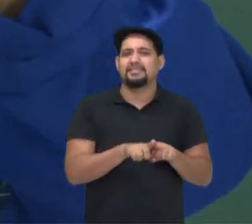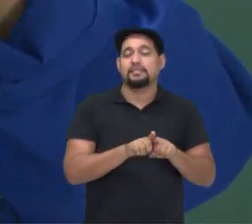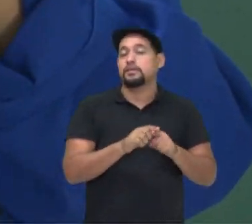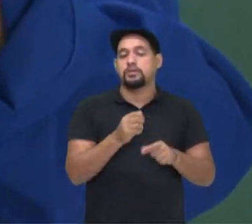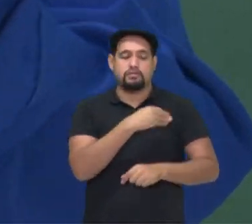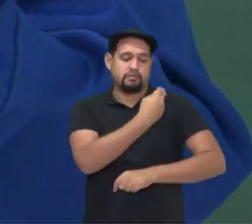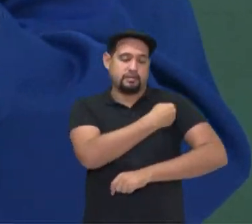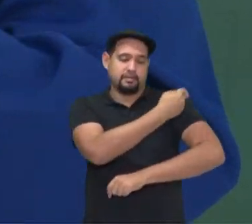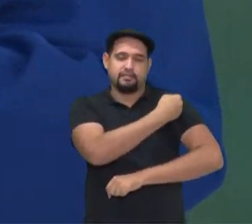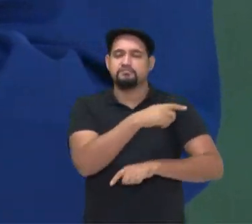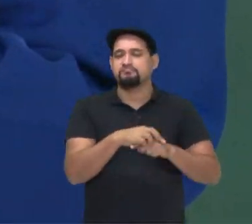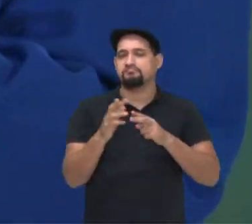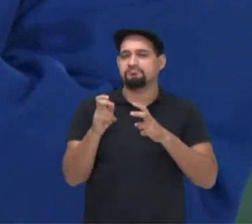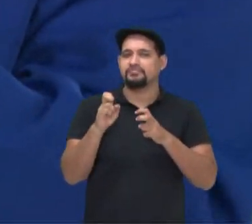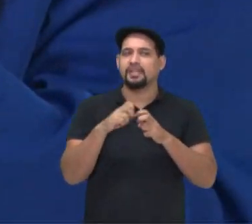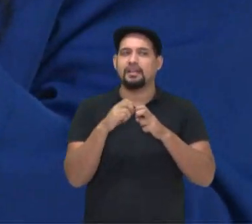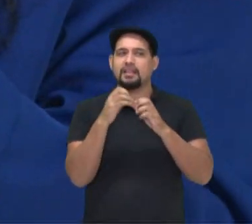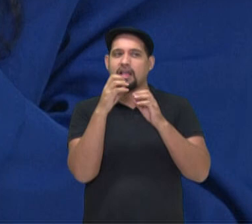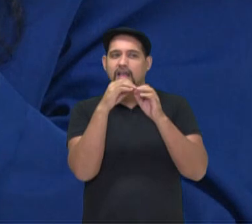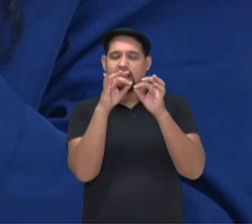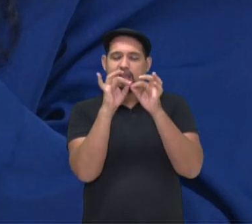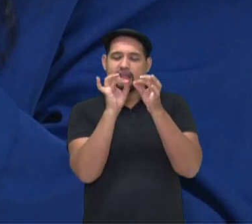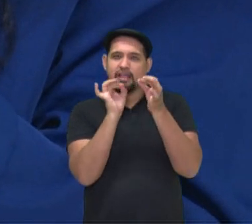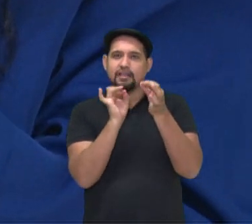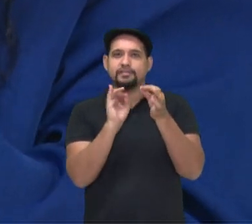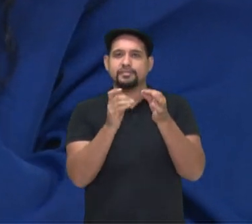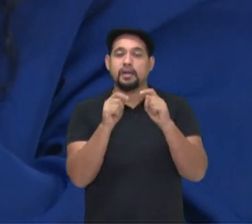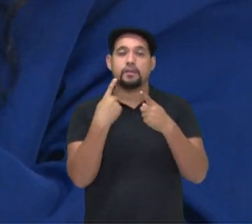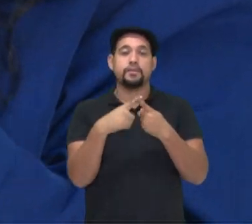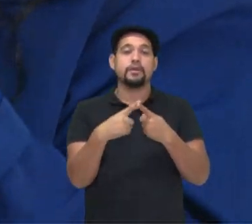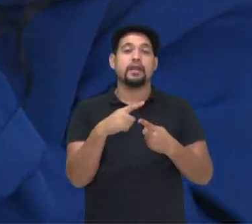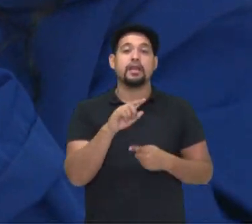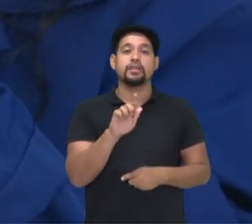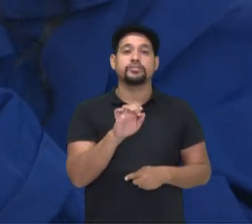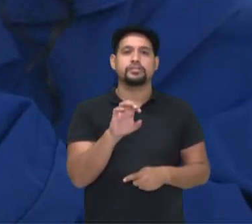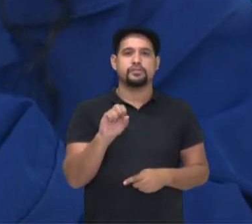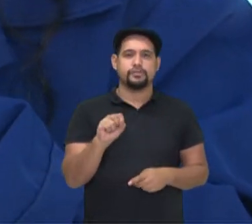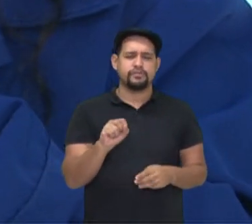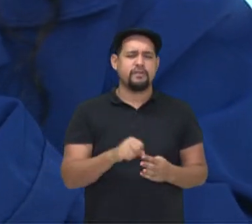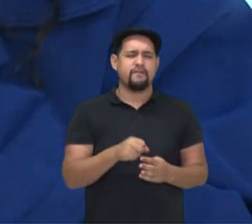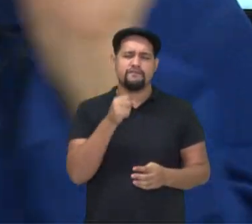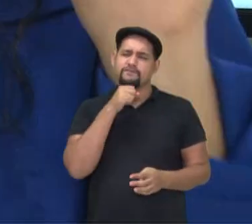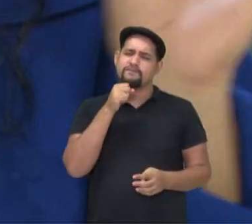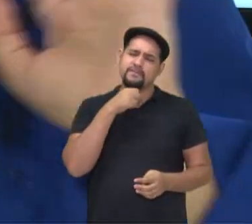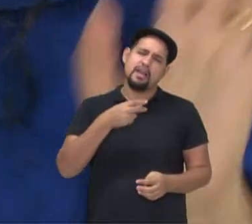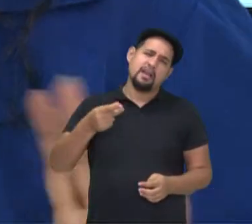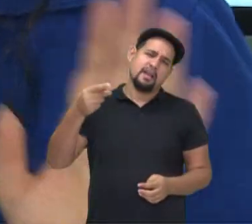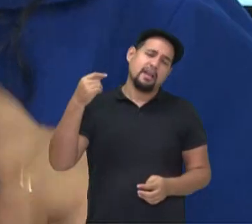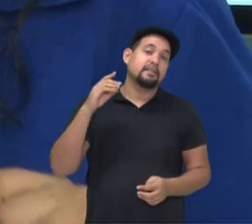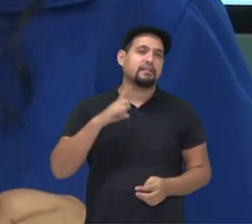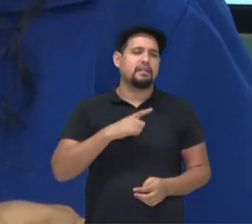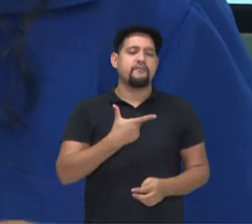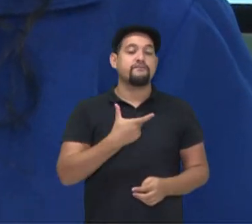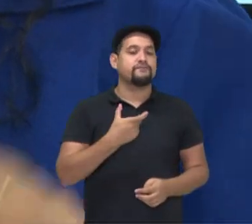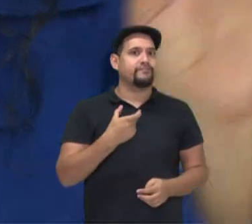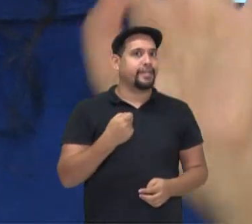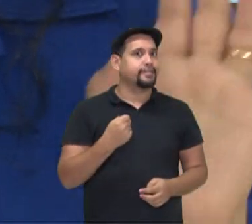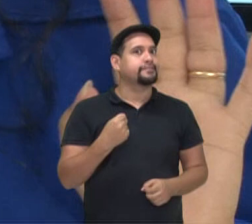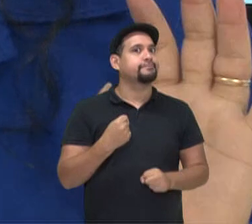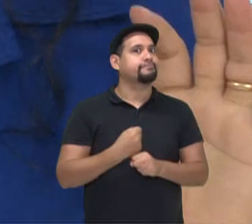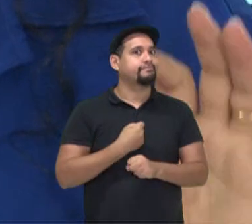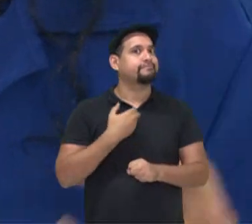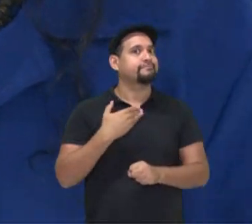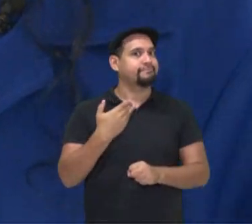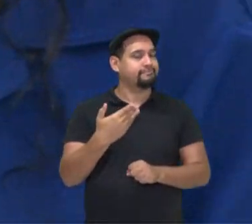bom? Então dá até para ver que ela tá descascadinha aqui, ó, que ela é de gesso. Ela é bem antiga, essa máscara já tem 20 aninhos, já tá